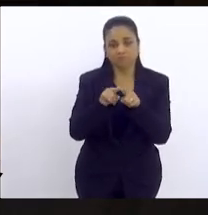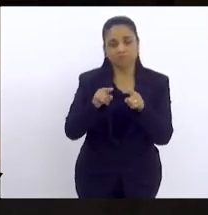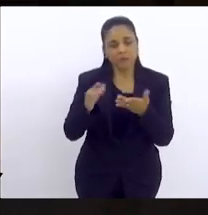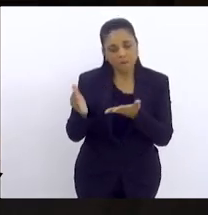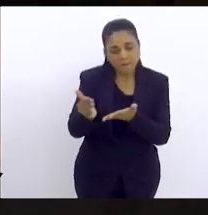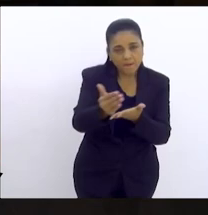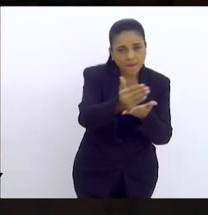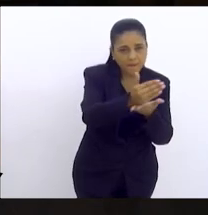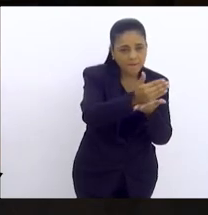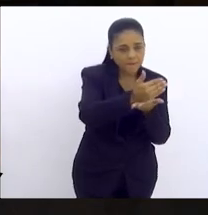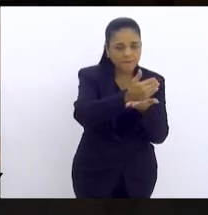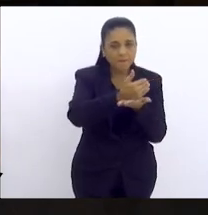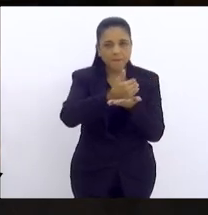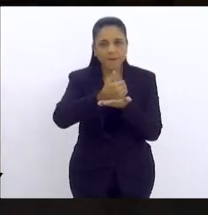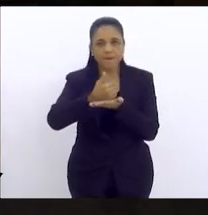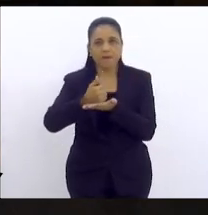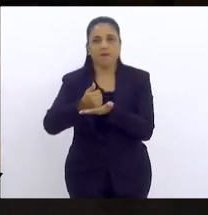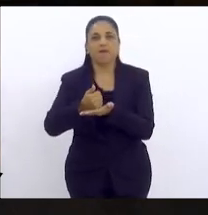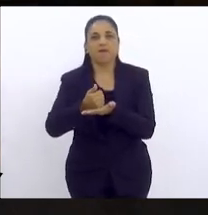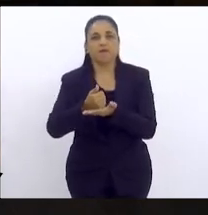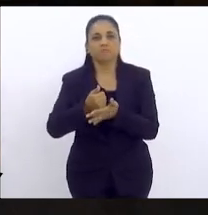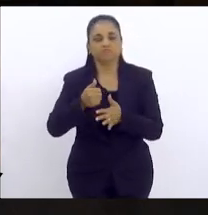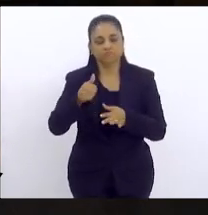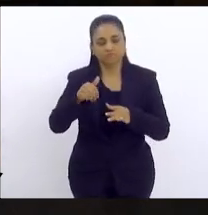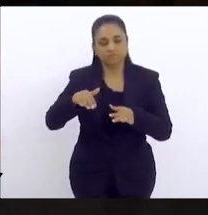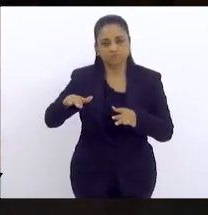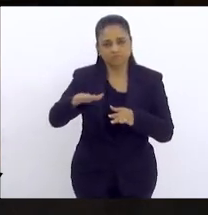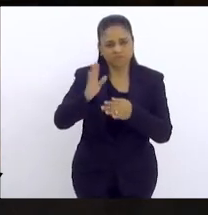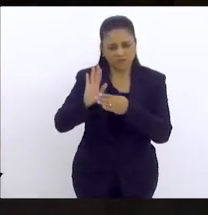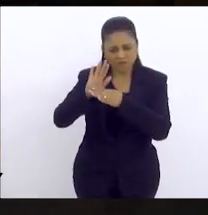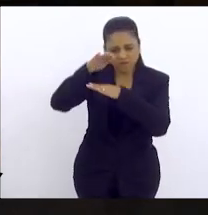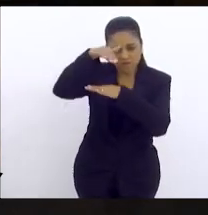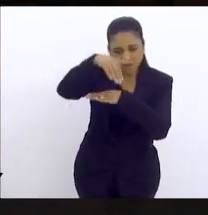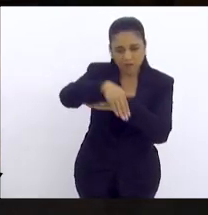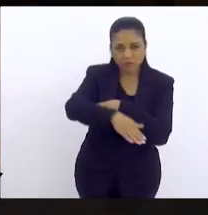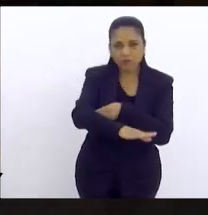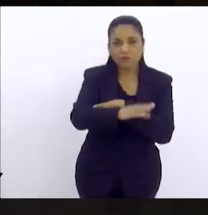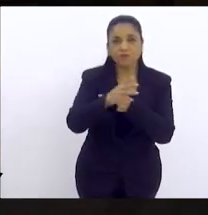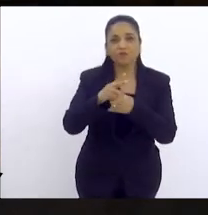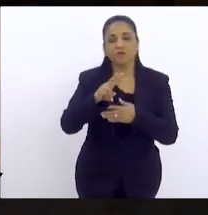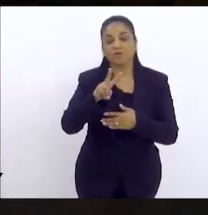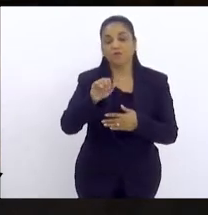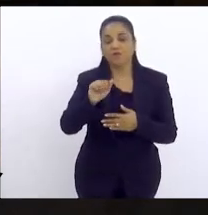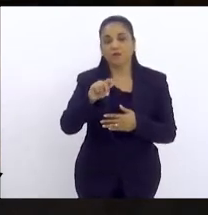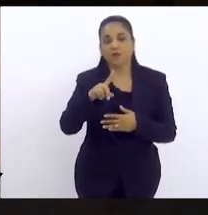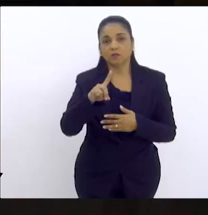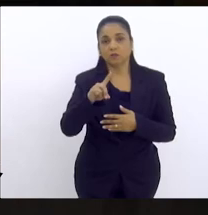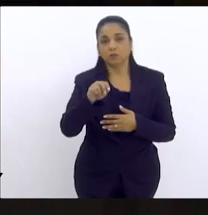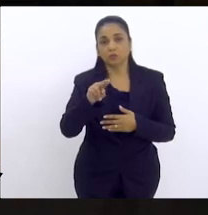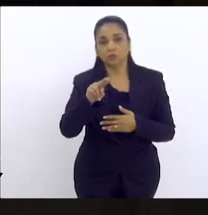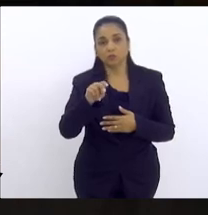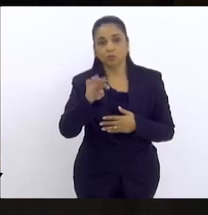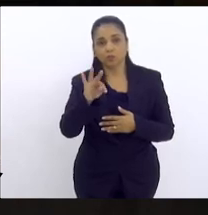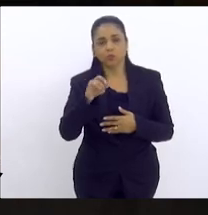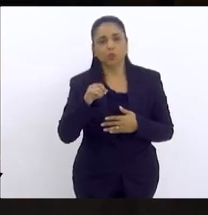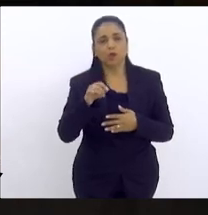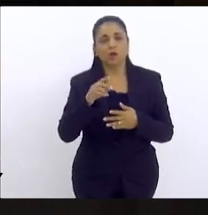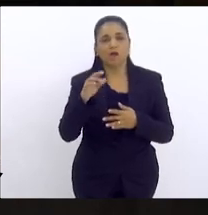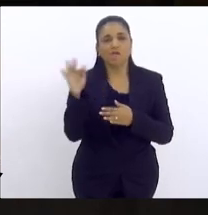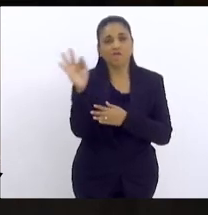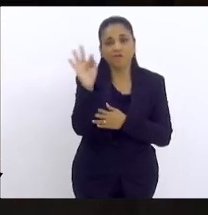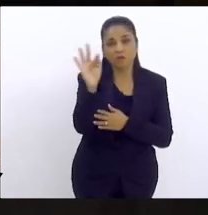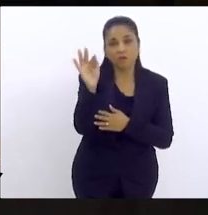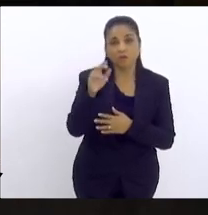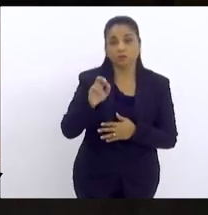levantamento já fizemos o levantamento naquele terreno ali na descida do viaduto da Posse ali à direita tem a Faculdade Rural ali aquele